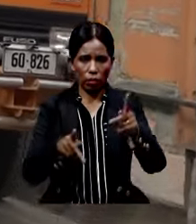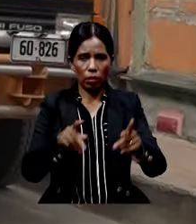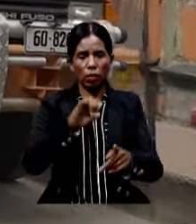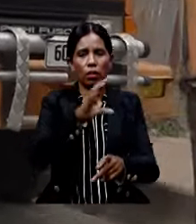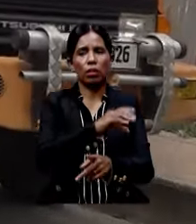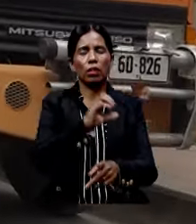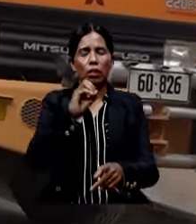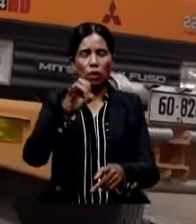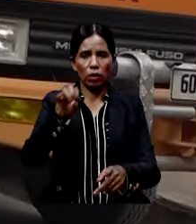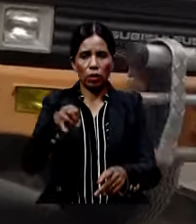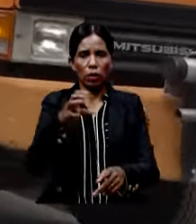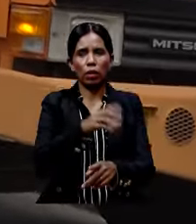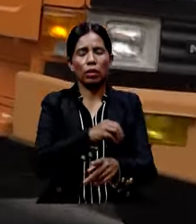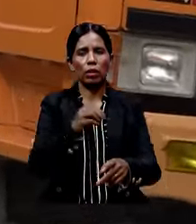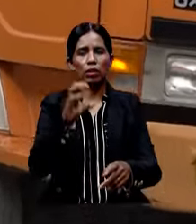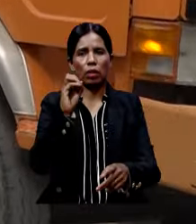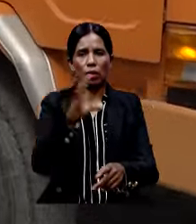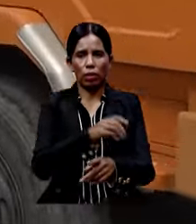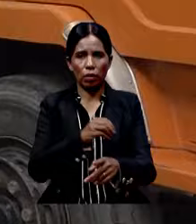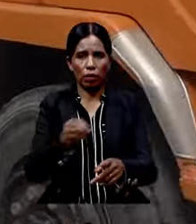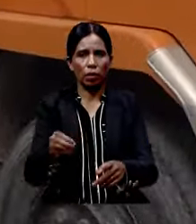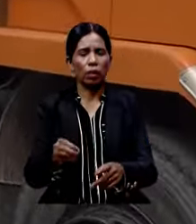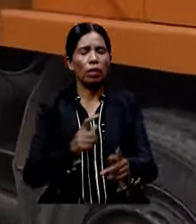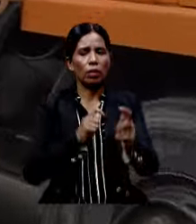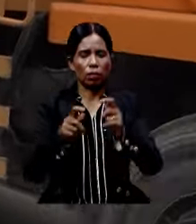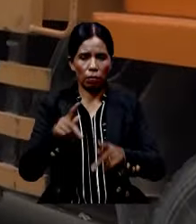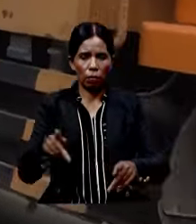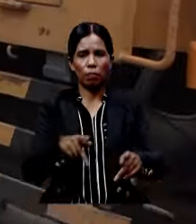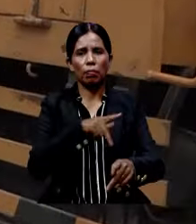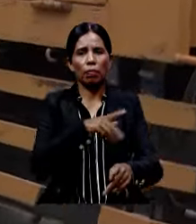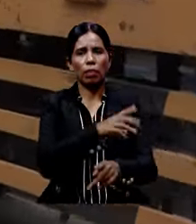06, 011, 013, nomos movimento transporte